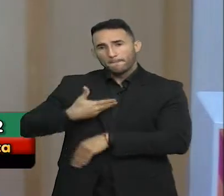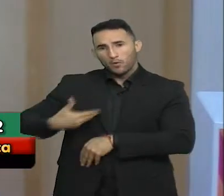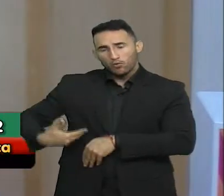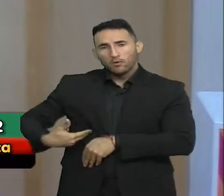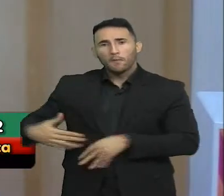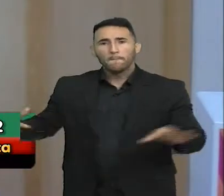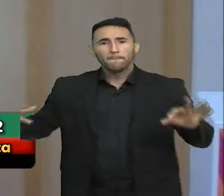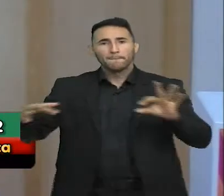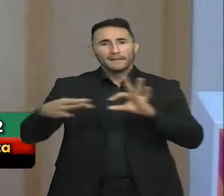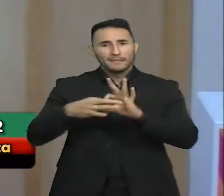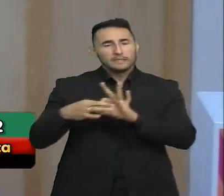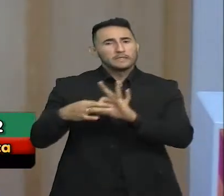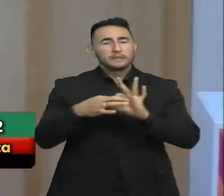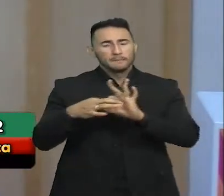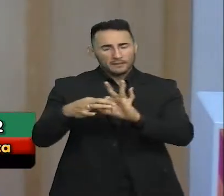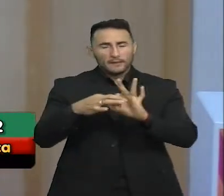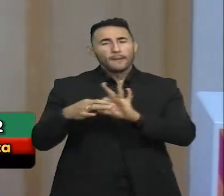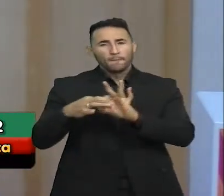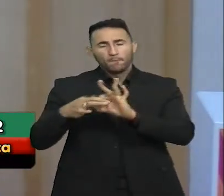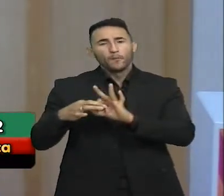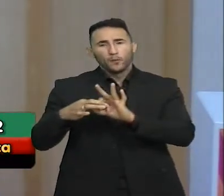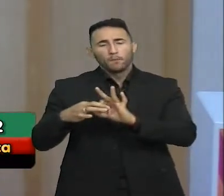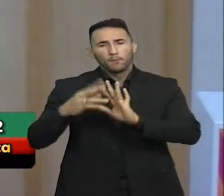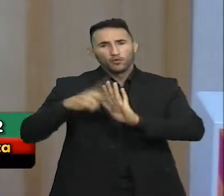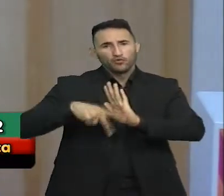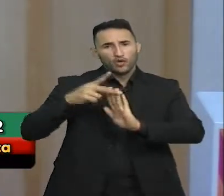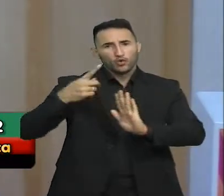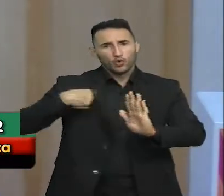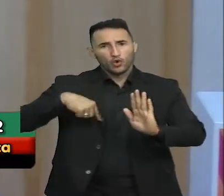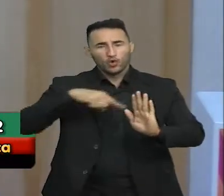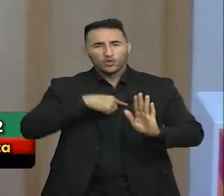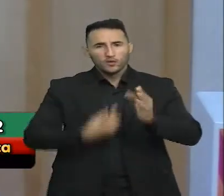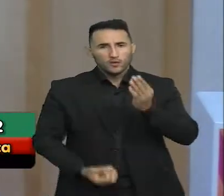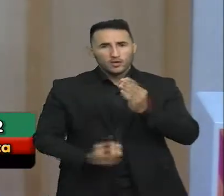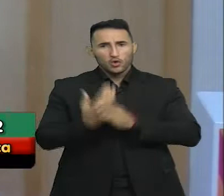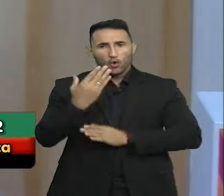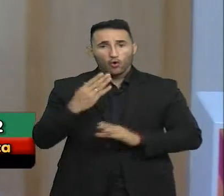esse programa que nós denominamos Fórum